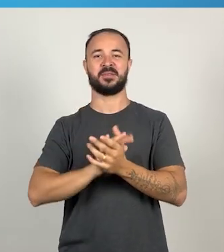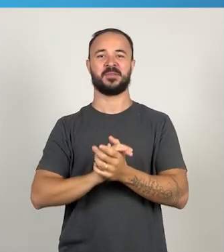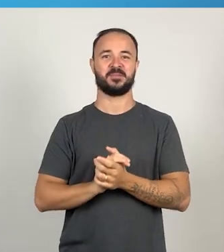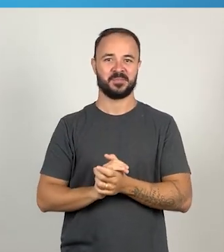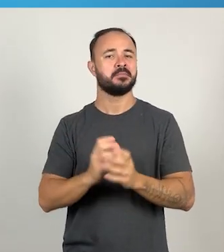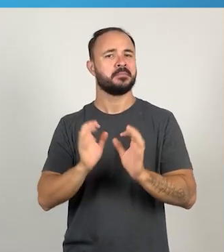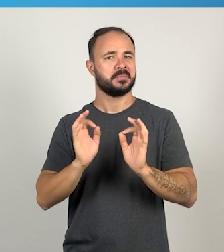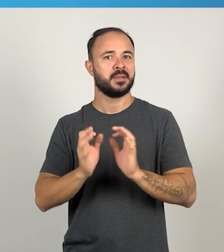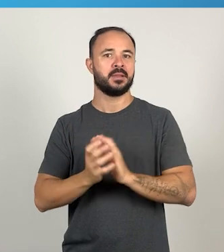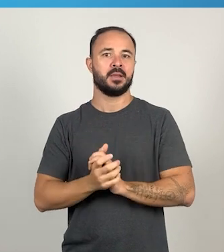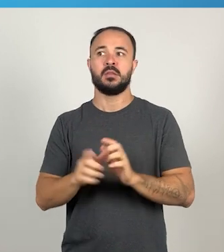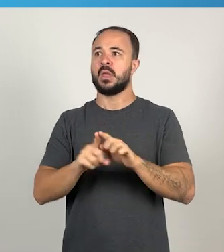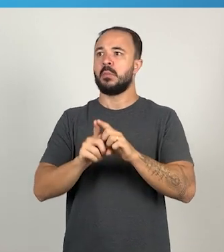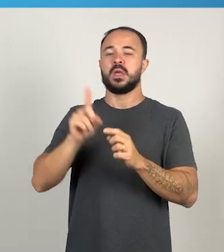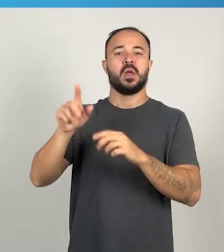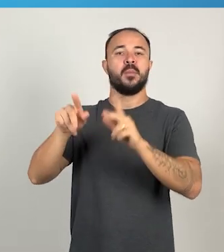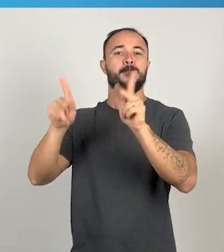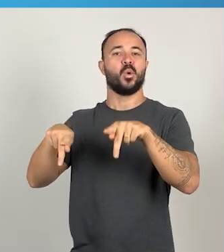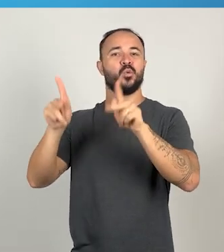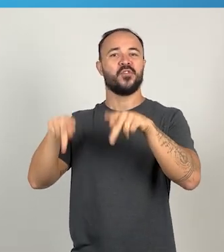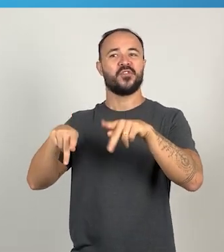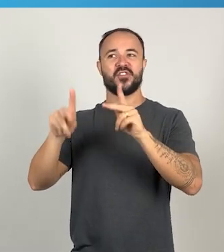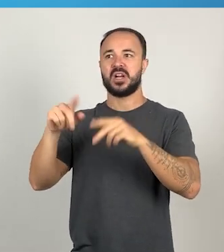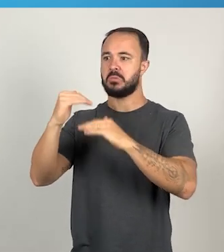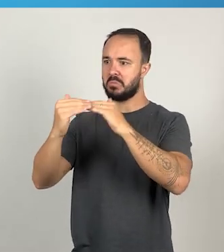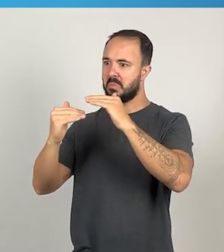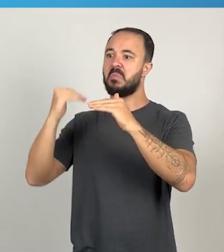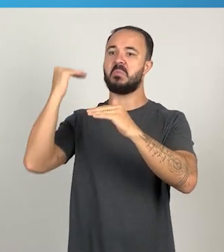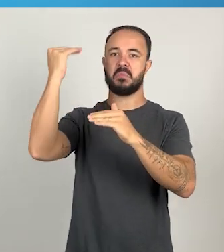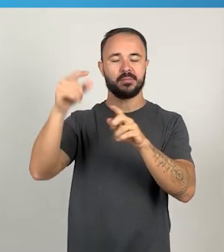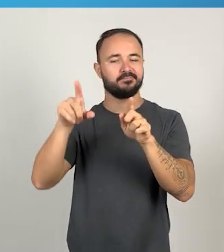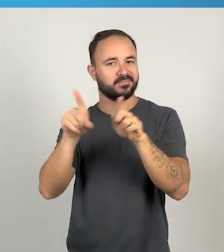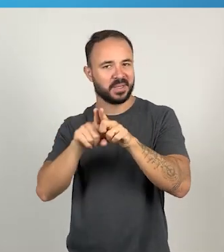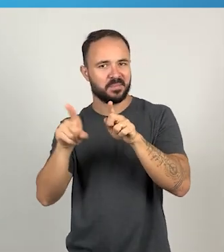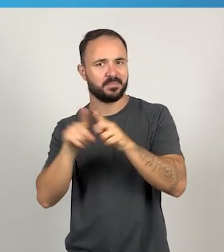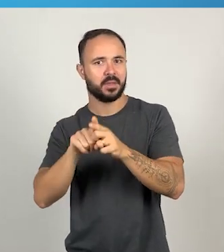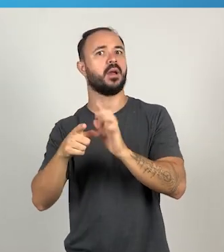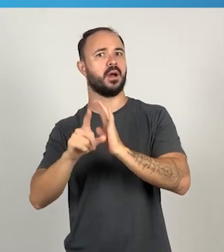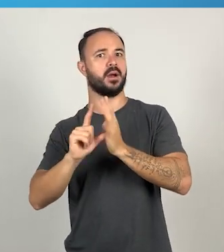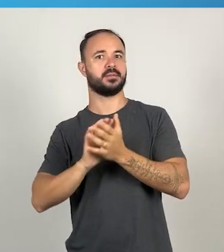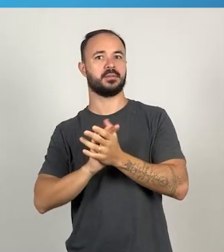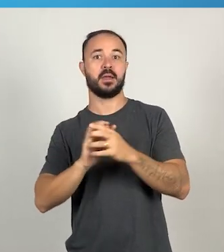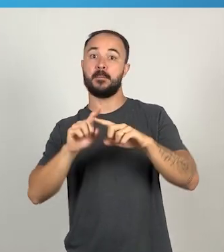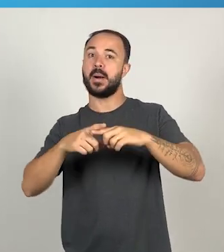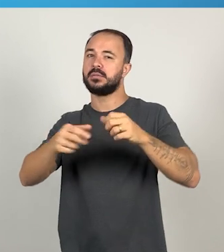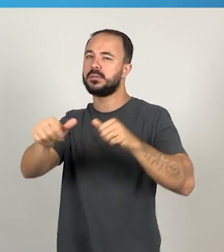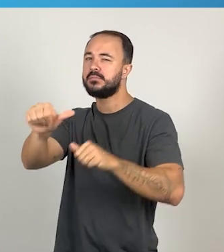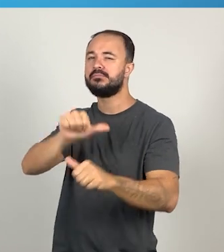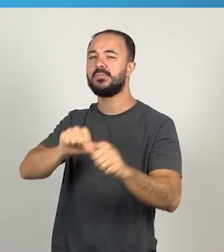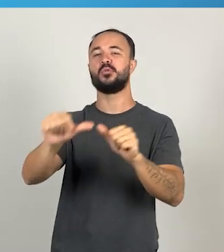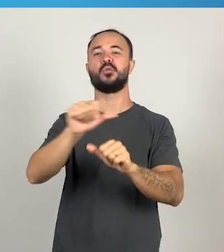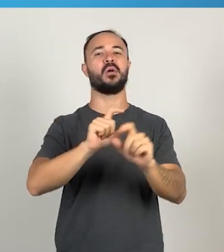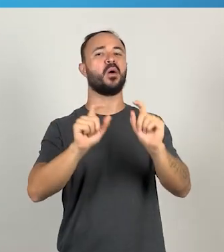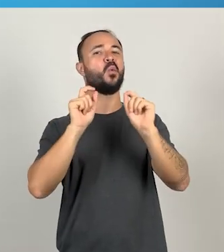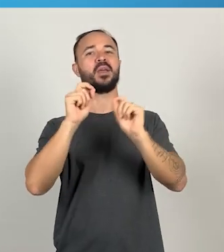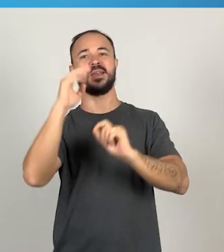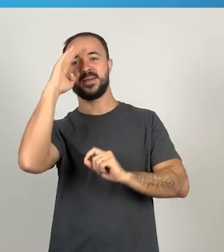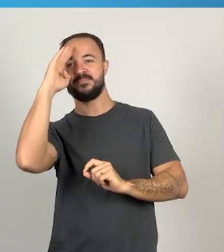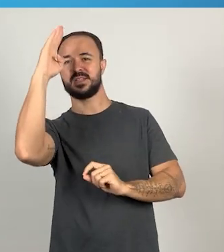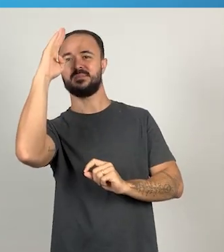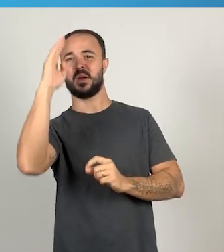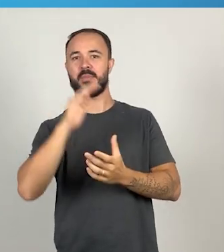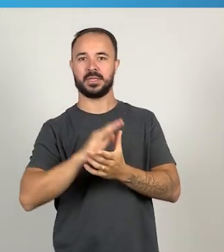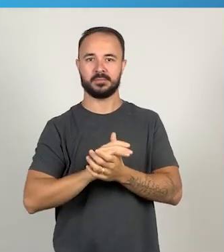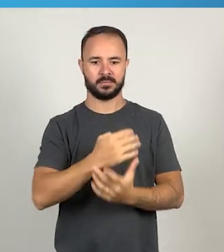também. Mas muda-se a história de Imperatriz, principalmente na época do governo